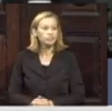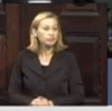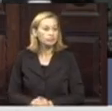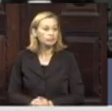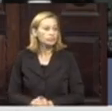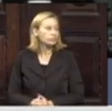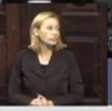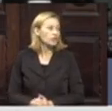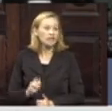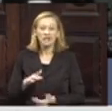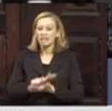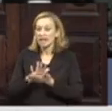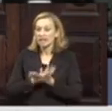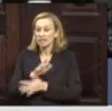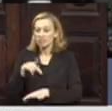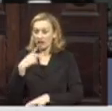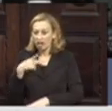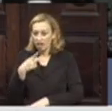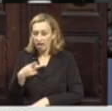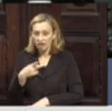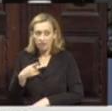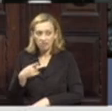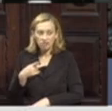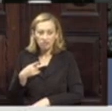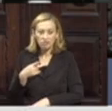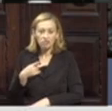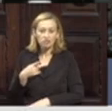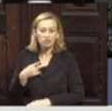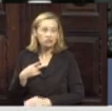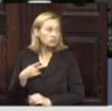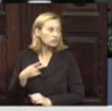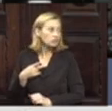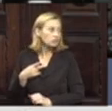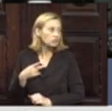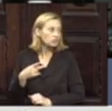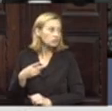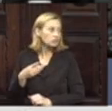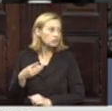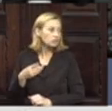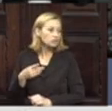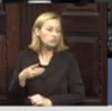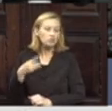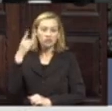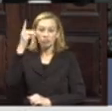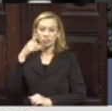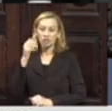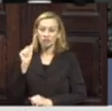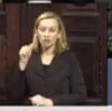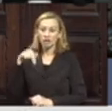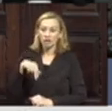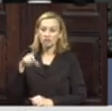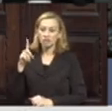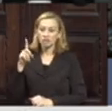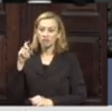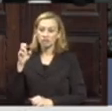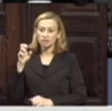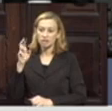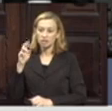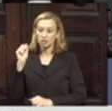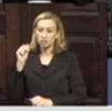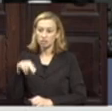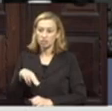horas e irá amanhã até às 11. O deputado José Carlos Coutinho é tio de um grande